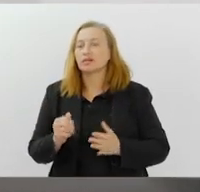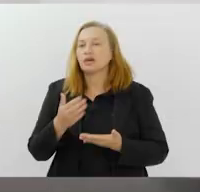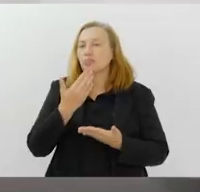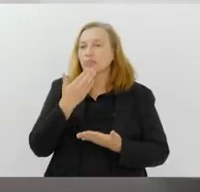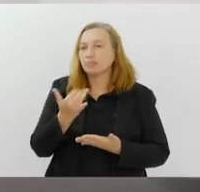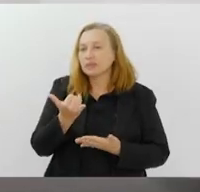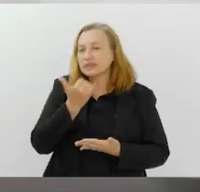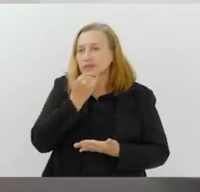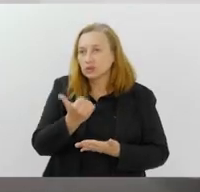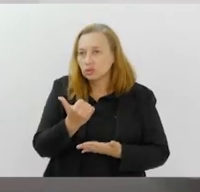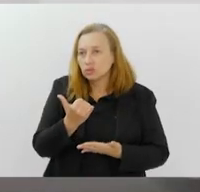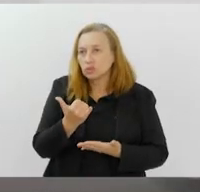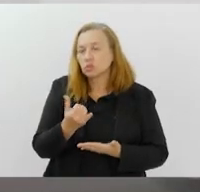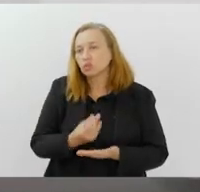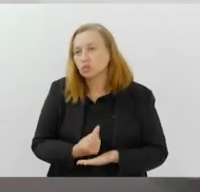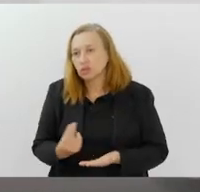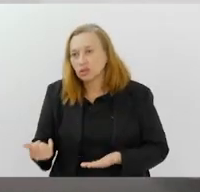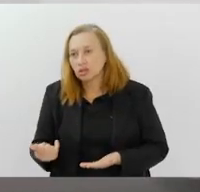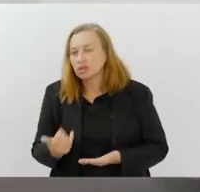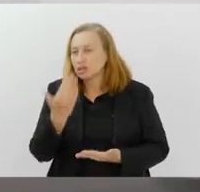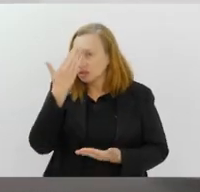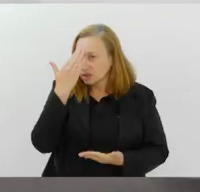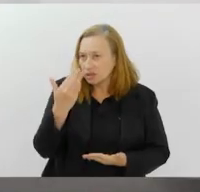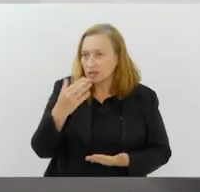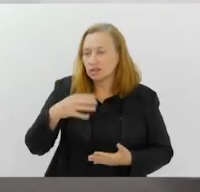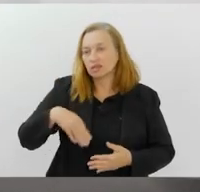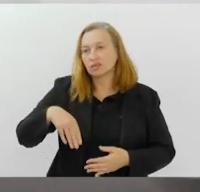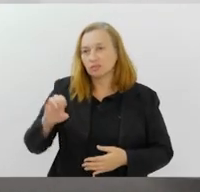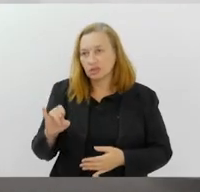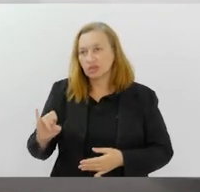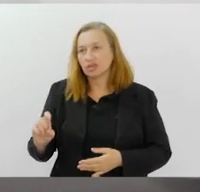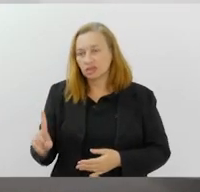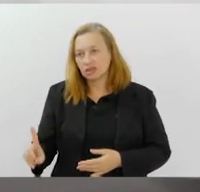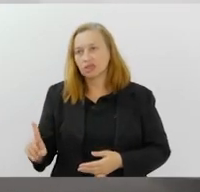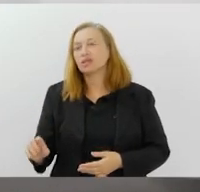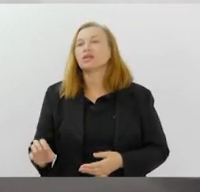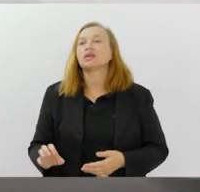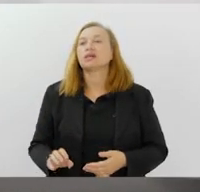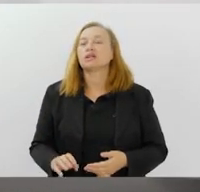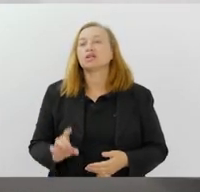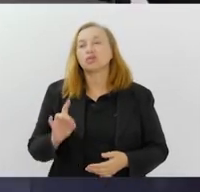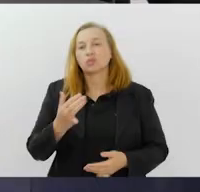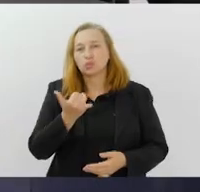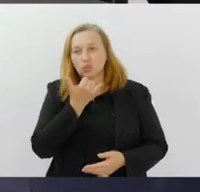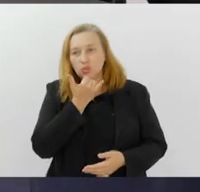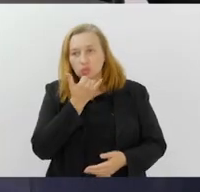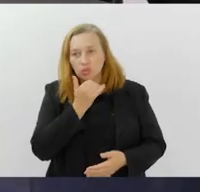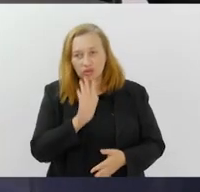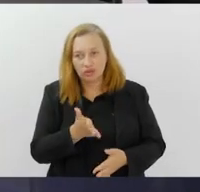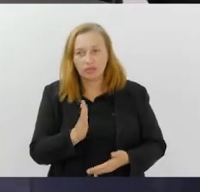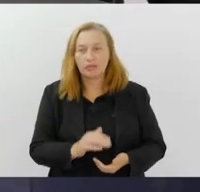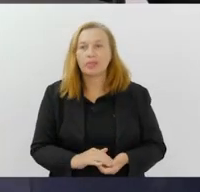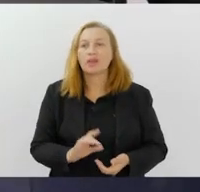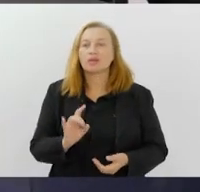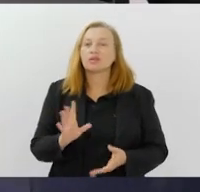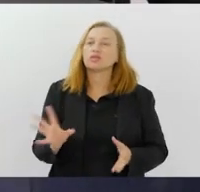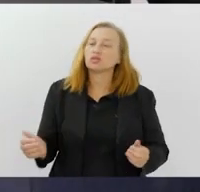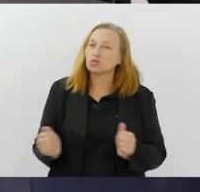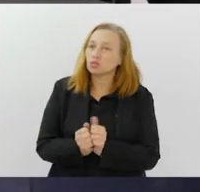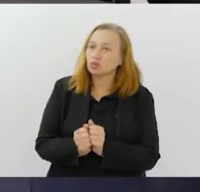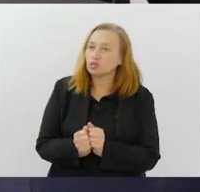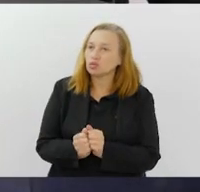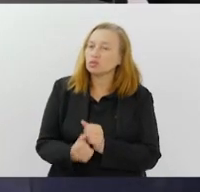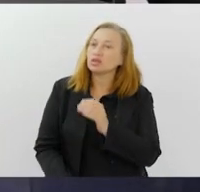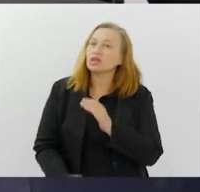desculpas novamente por sair agradeço tá parcialmente desculpada só será completamente quando junto comigo